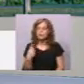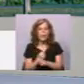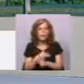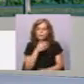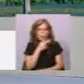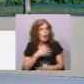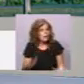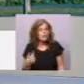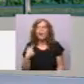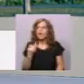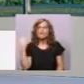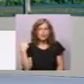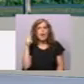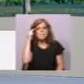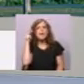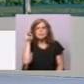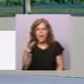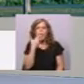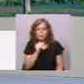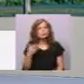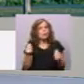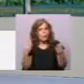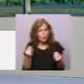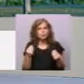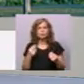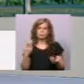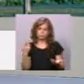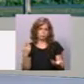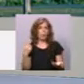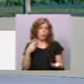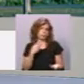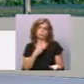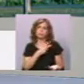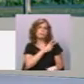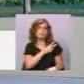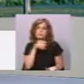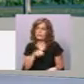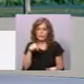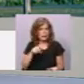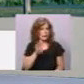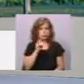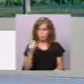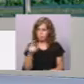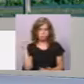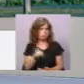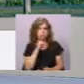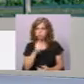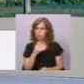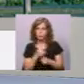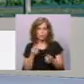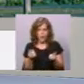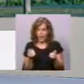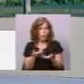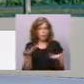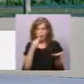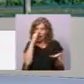estive na Madeira ainda agora, houve muitos estudantes que deixaram de ir para as faculdades do continente porque não têm capacidade para pagar o aluguel do